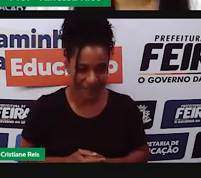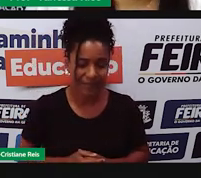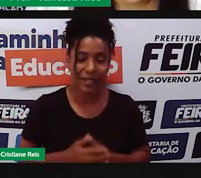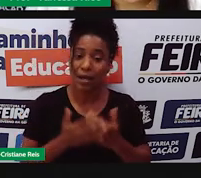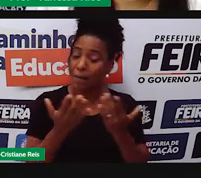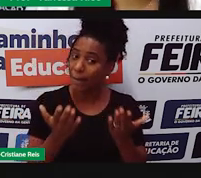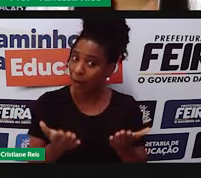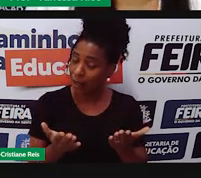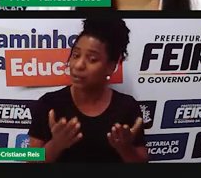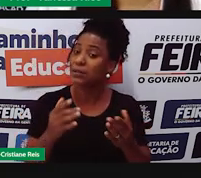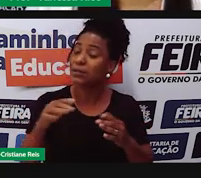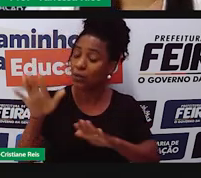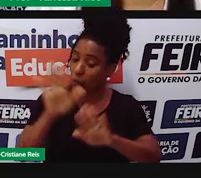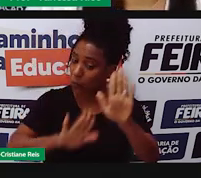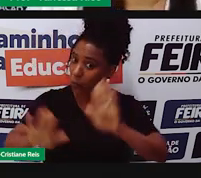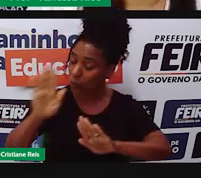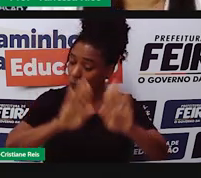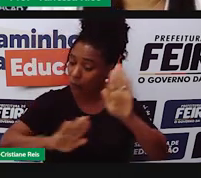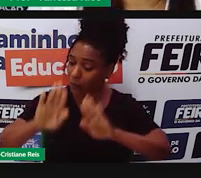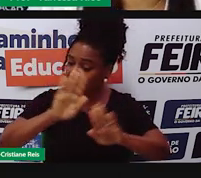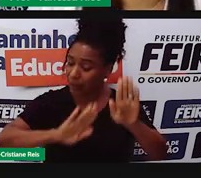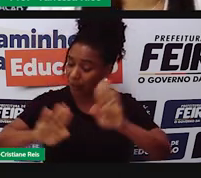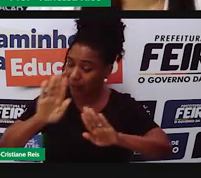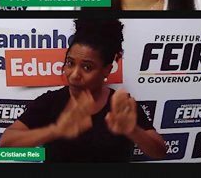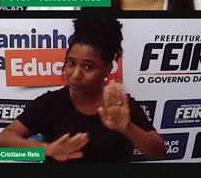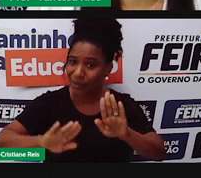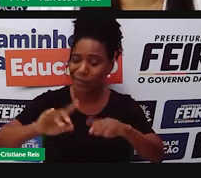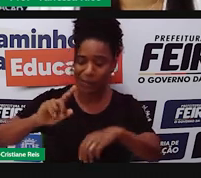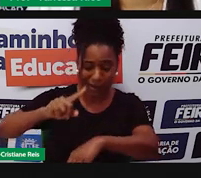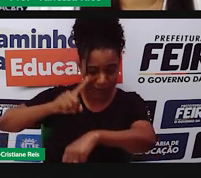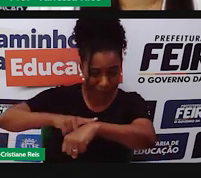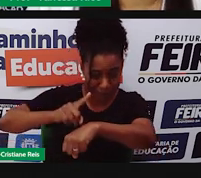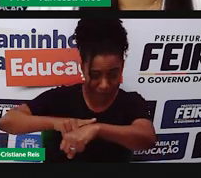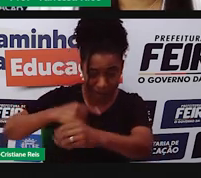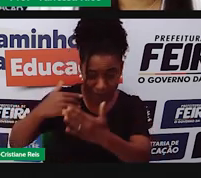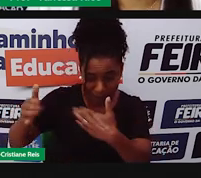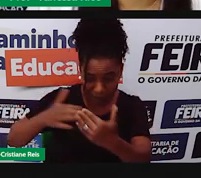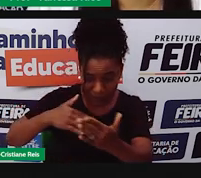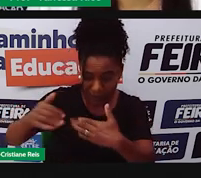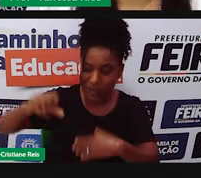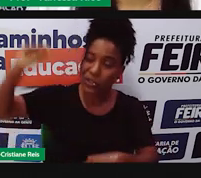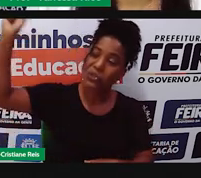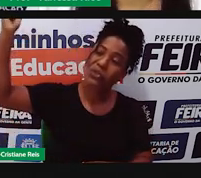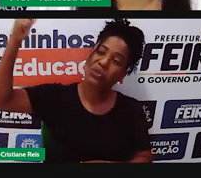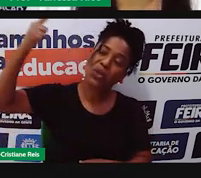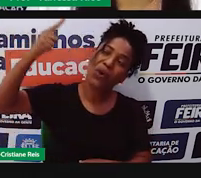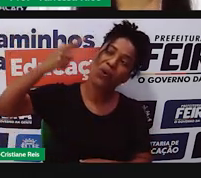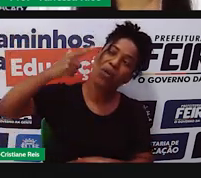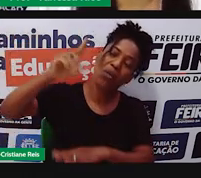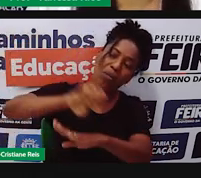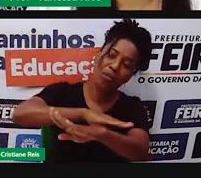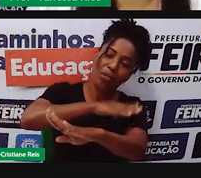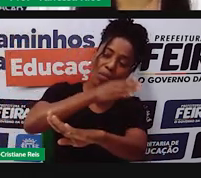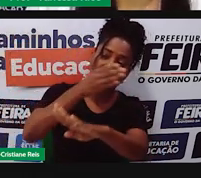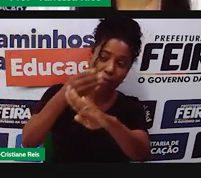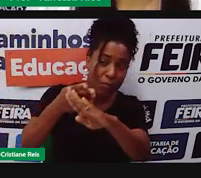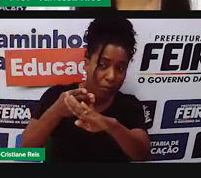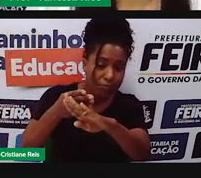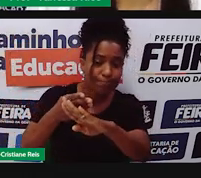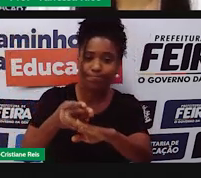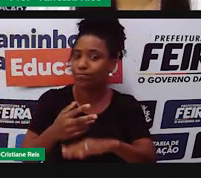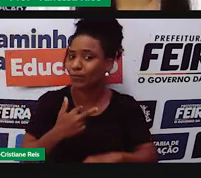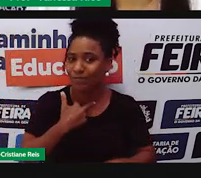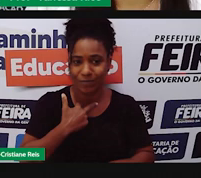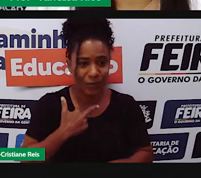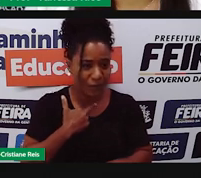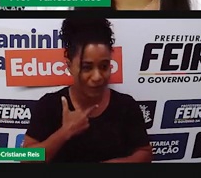forma exagerada e em qualquer horário. Porque os raios solares, né, eles emitem também,